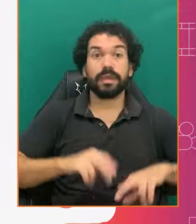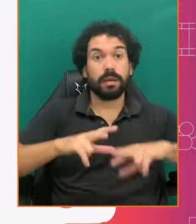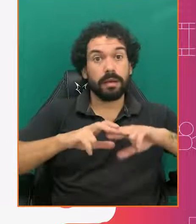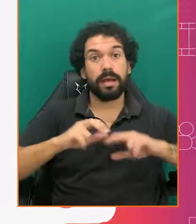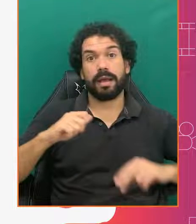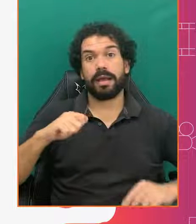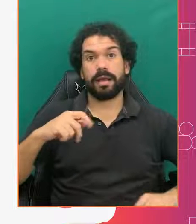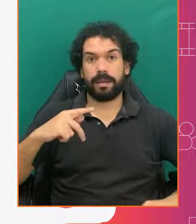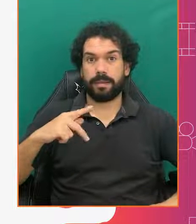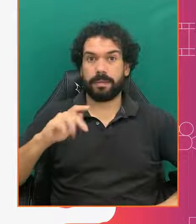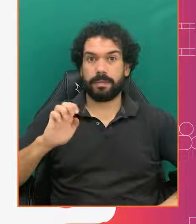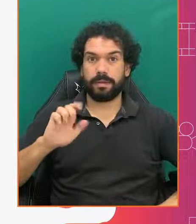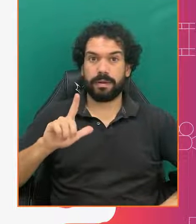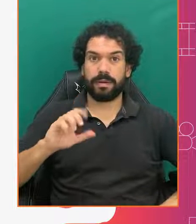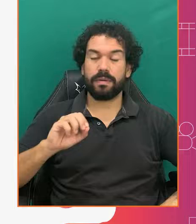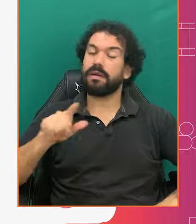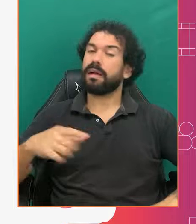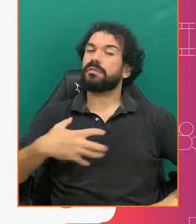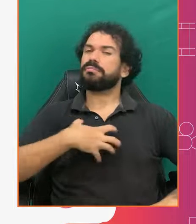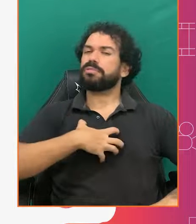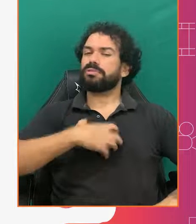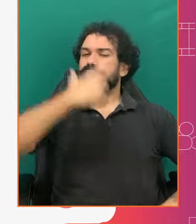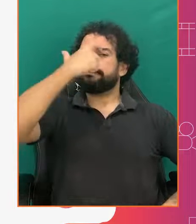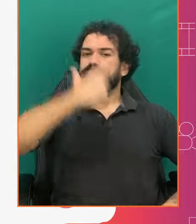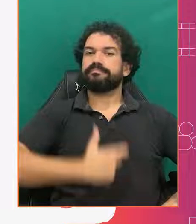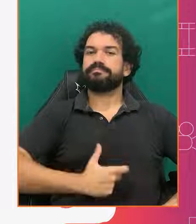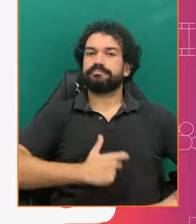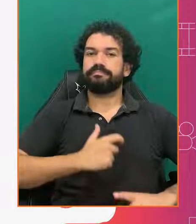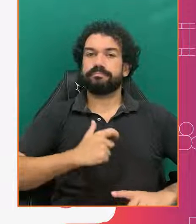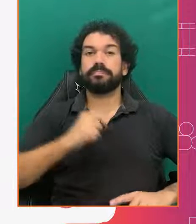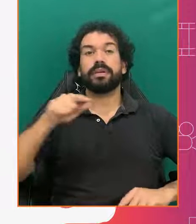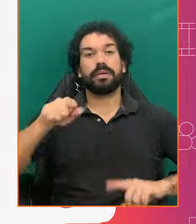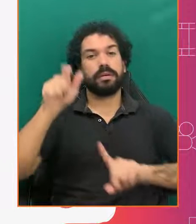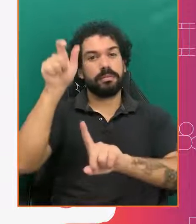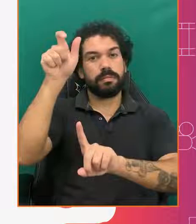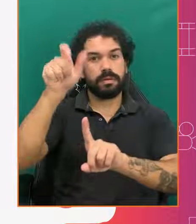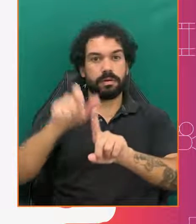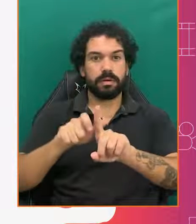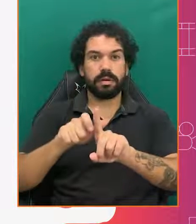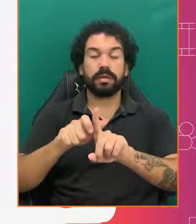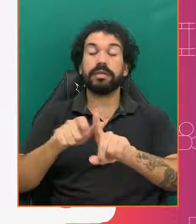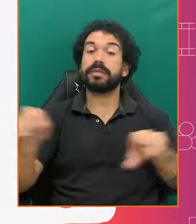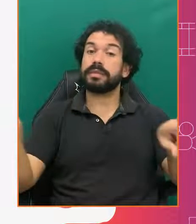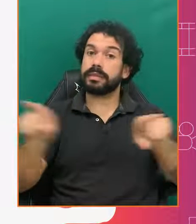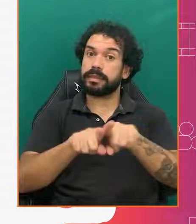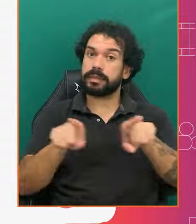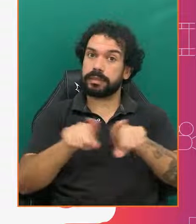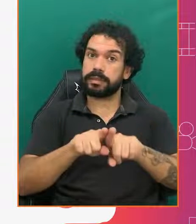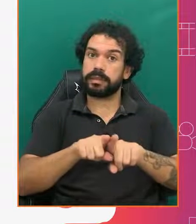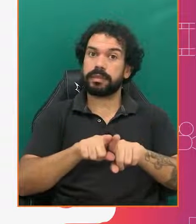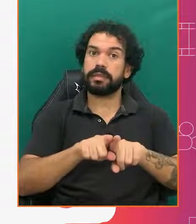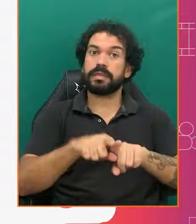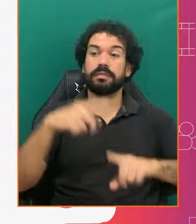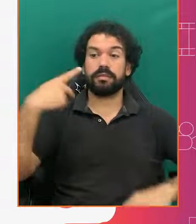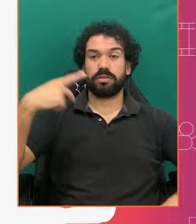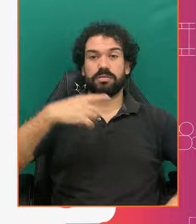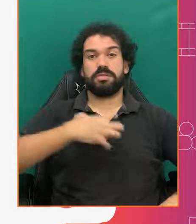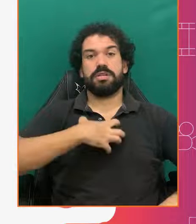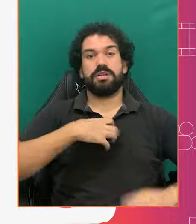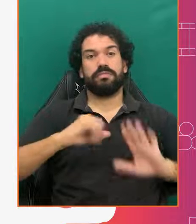apelo tem a ver com a aparência do personagem, como eu falei, mas também tem a ver com a